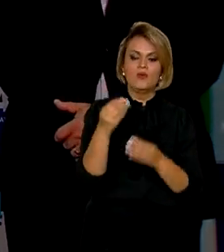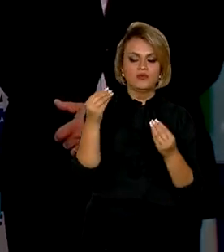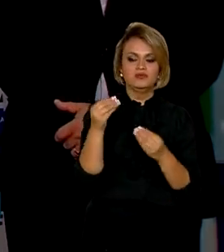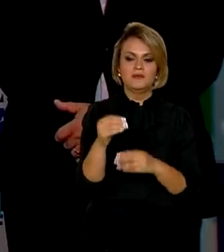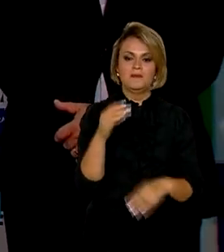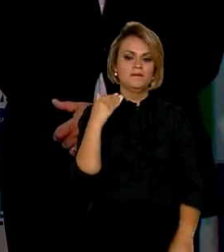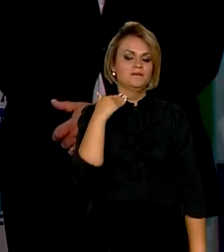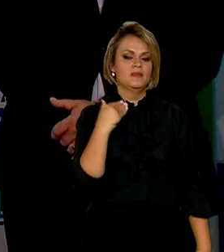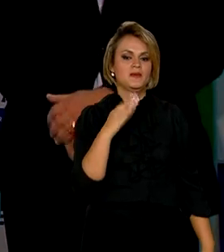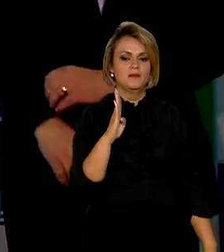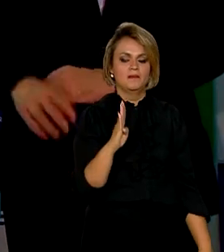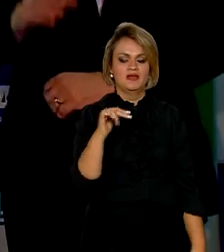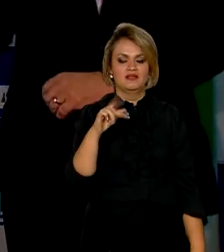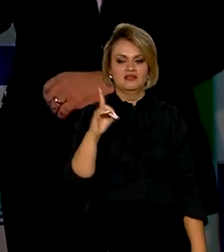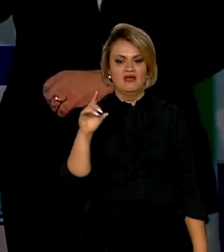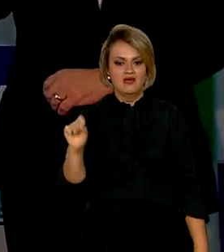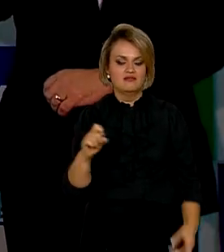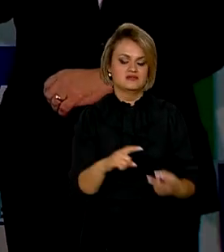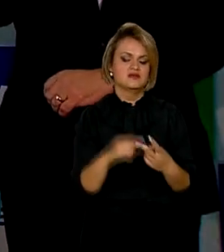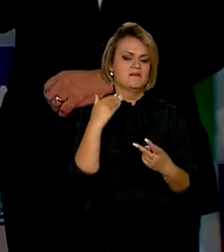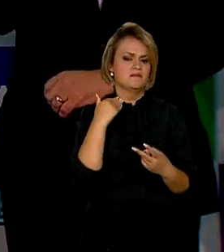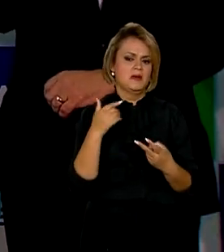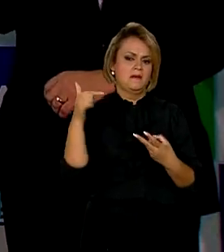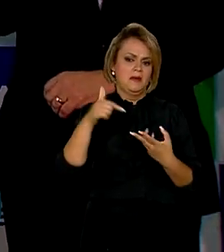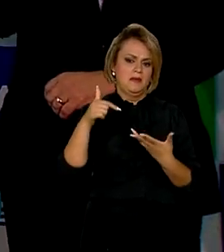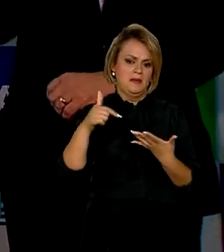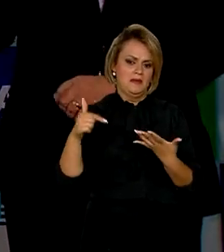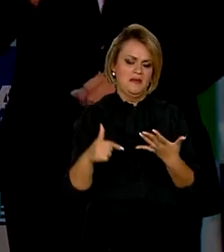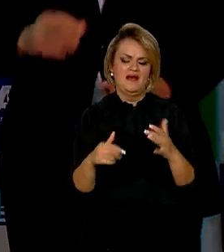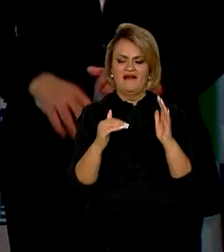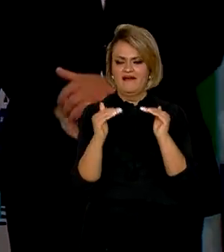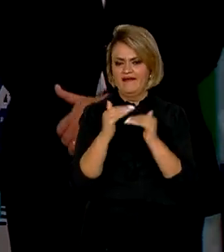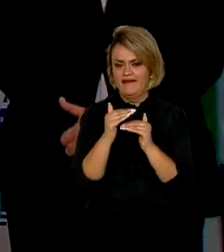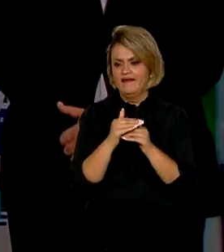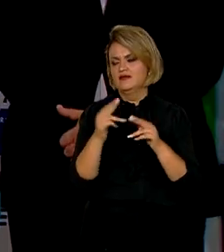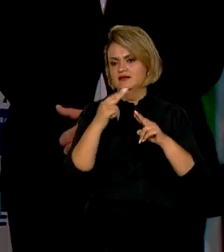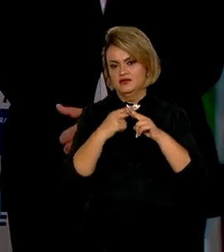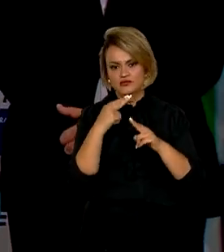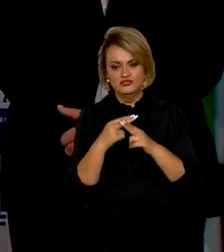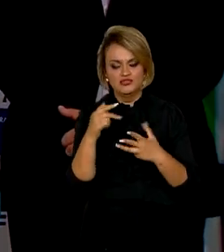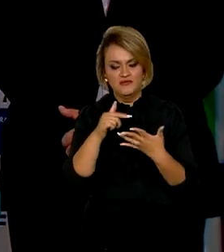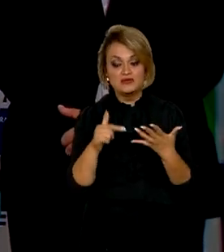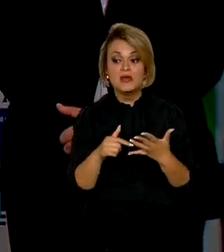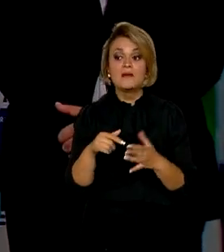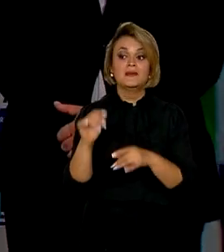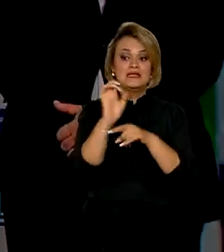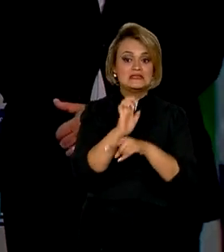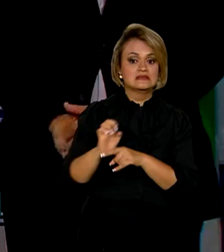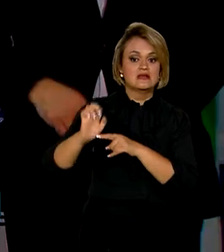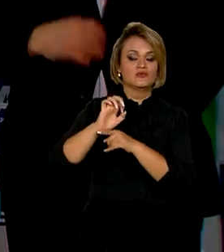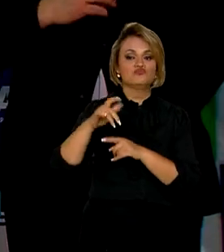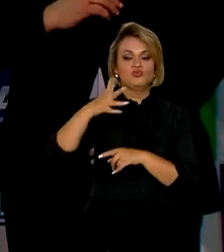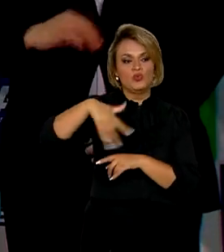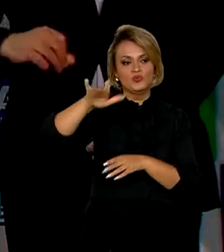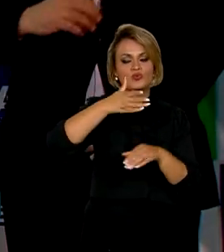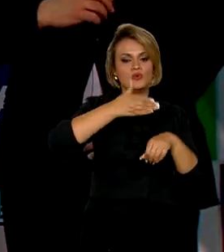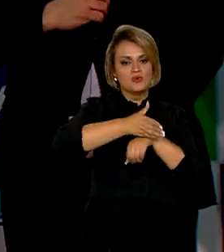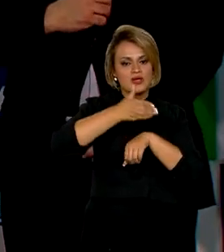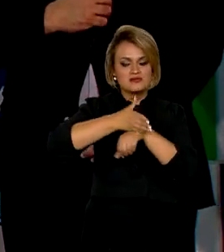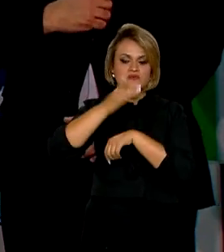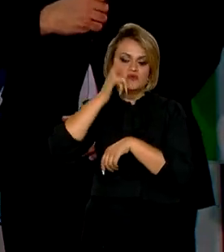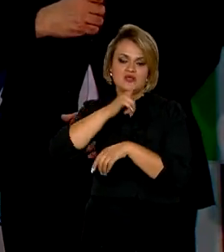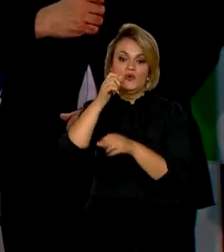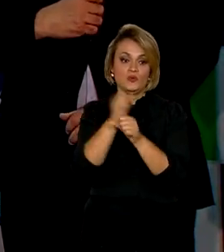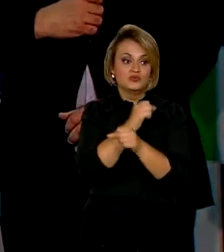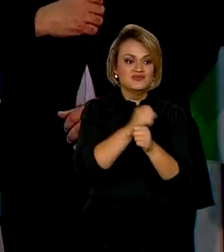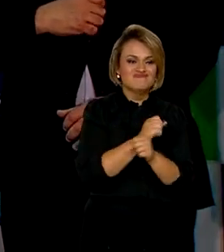do BNDES, do Banco do Nordeste, do Banco do Brasil, da Caixa Econômica, para que os estados acessem e possam realizar aquelas